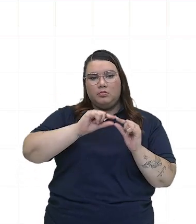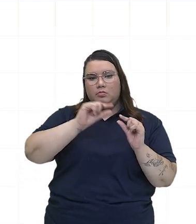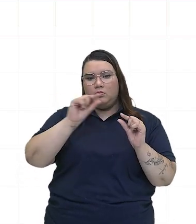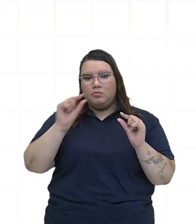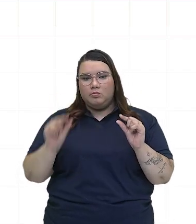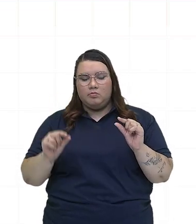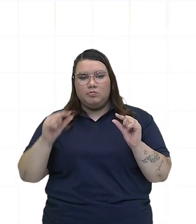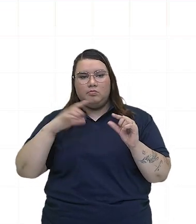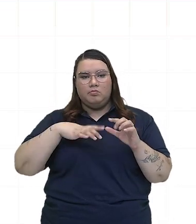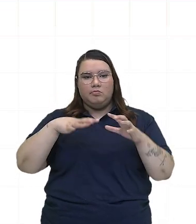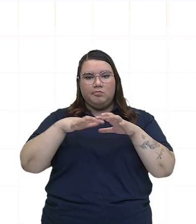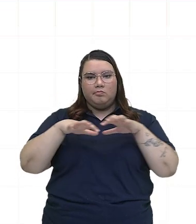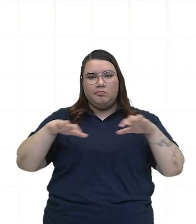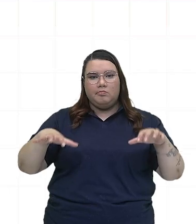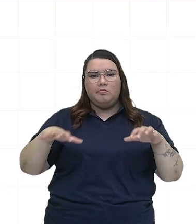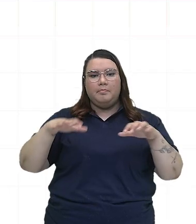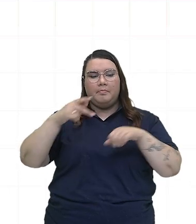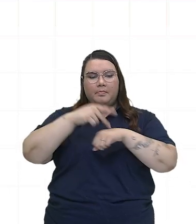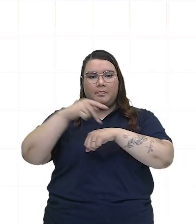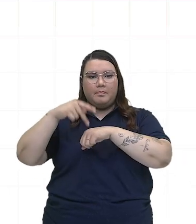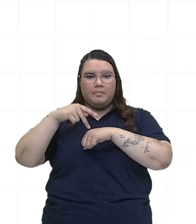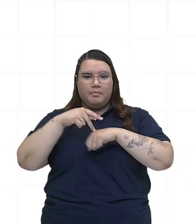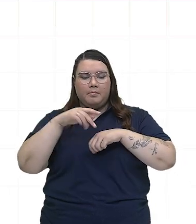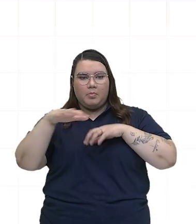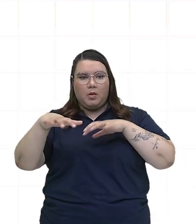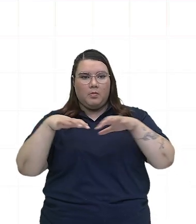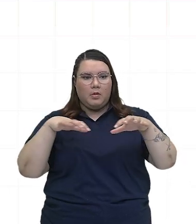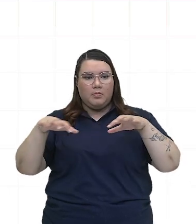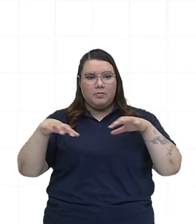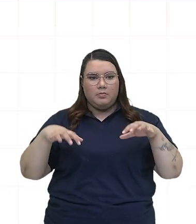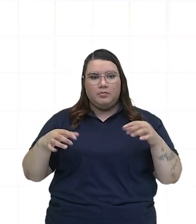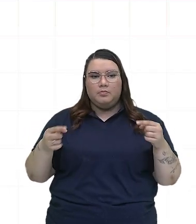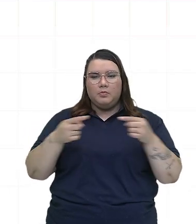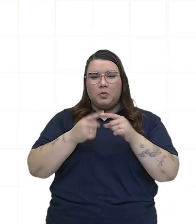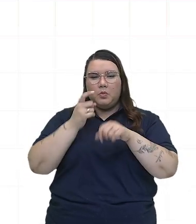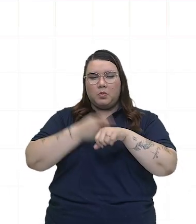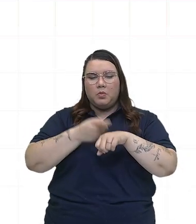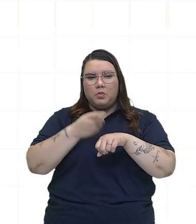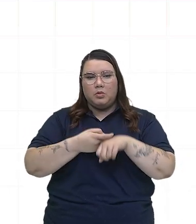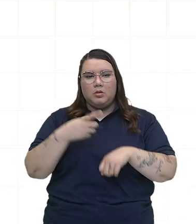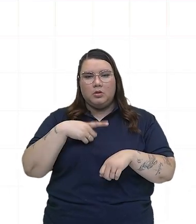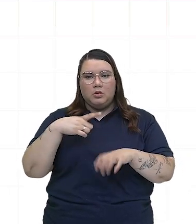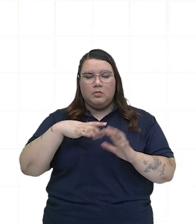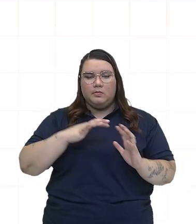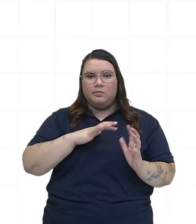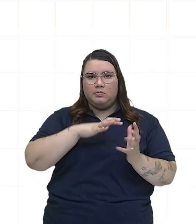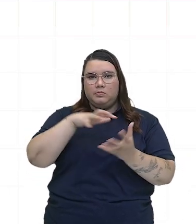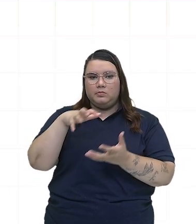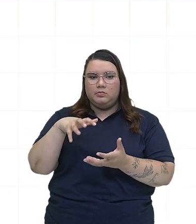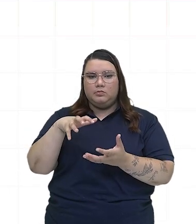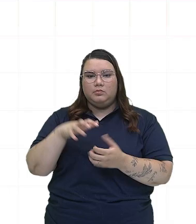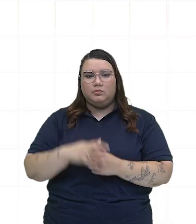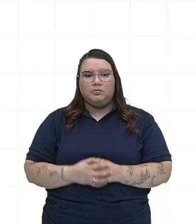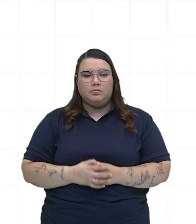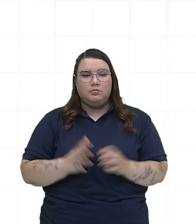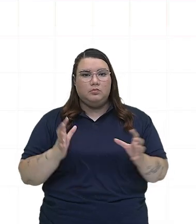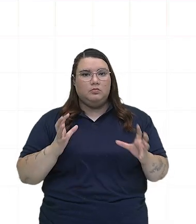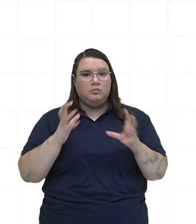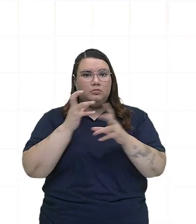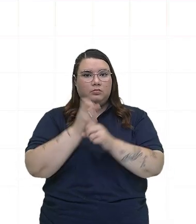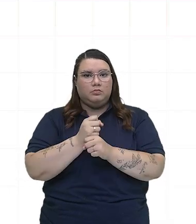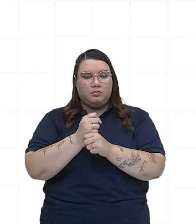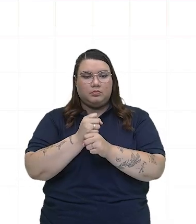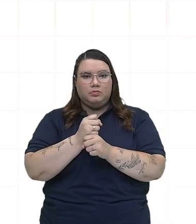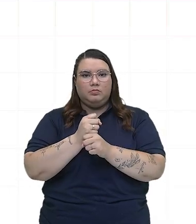terrestre ela é dividida em grandes blocos rochosos, rígidos, que compõem a nossa crosta.